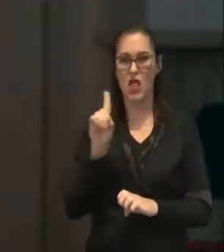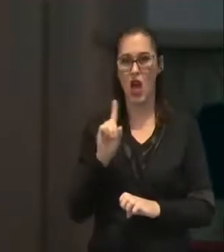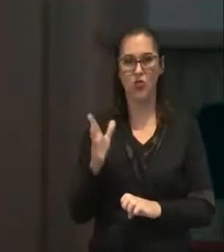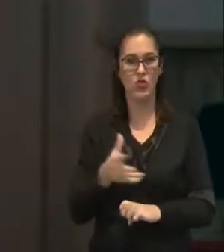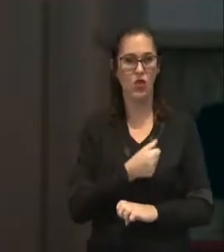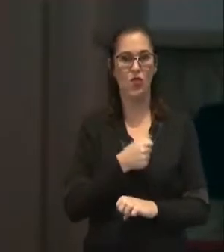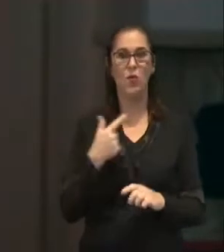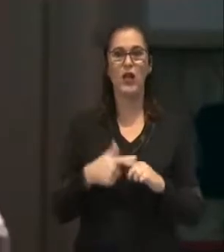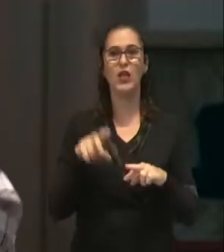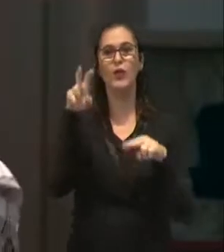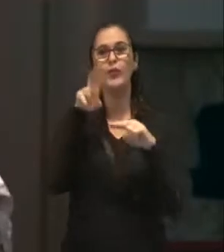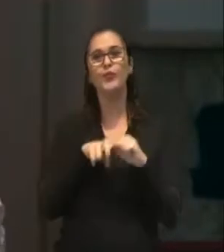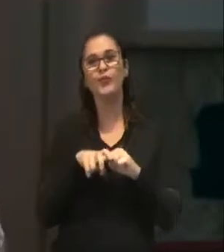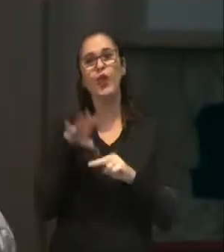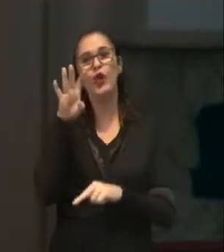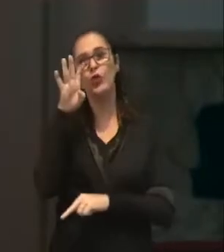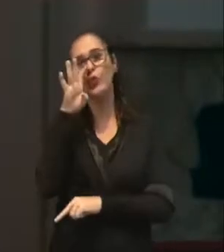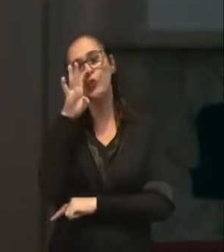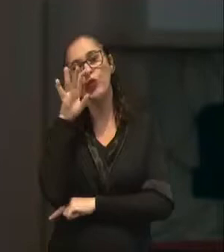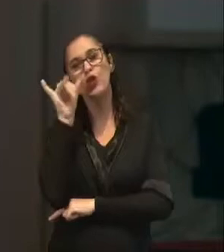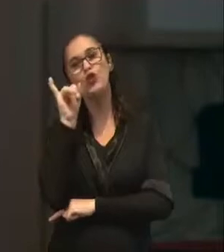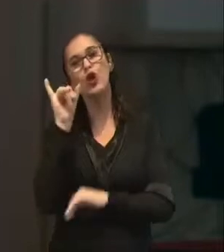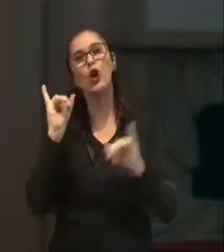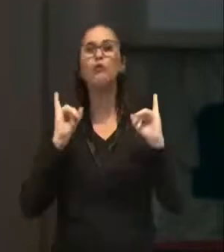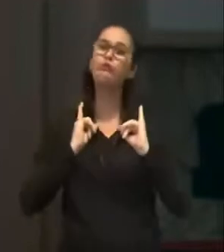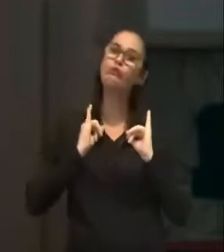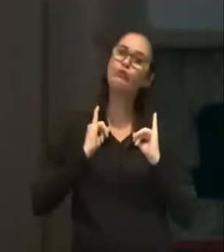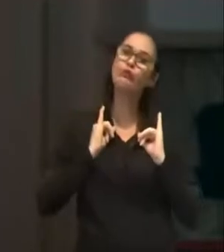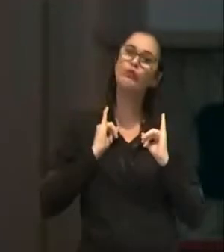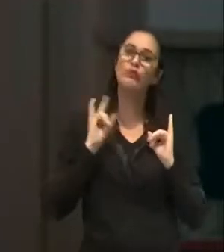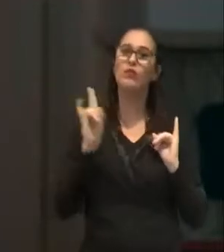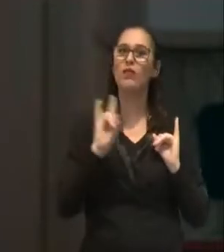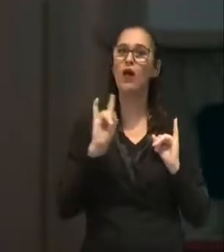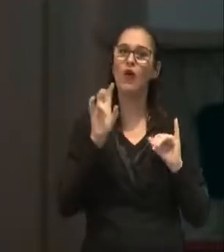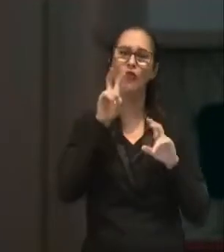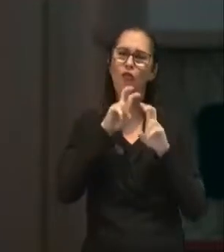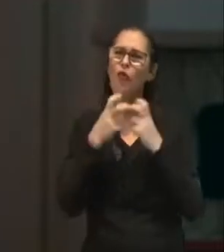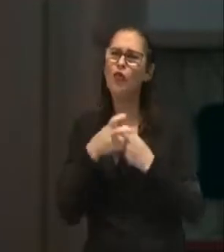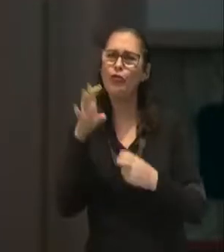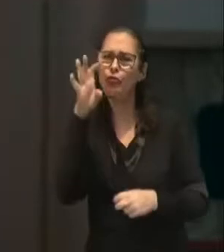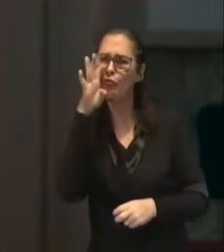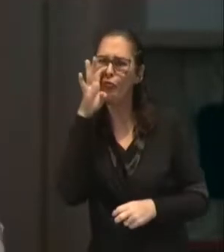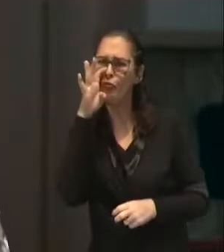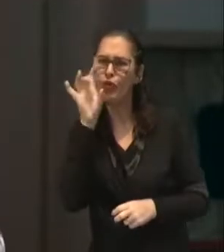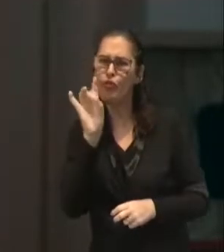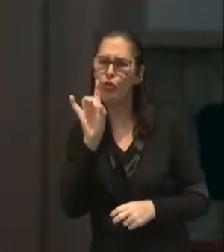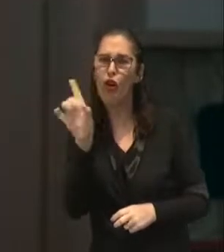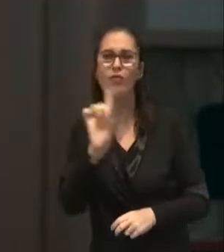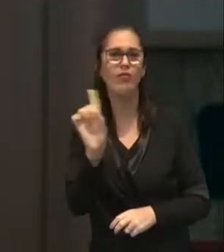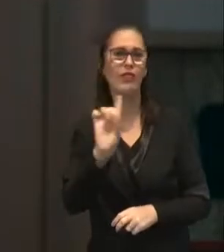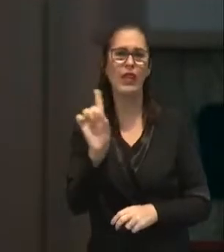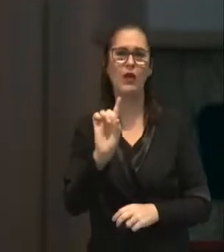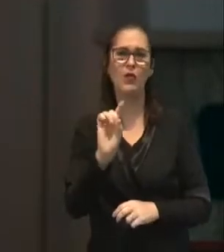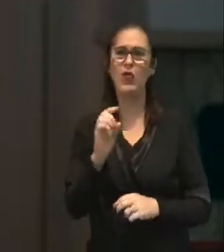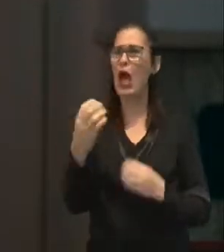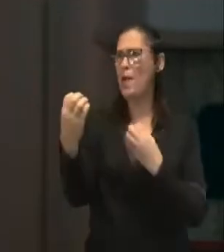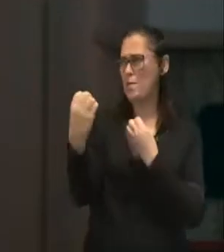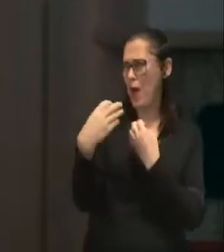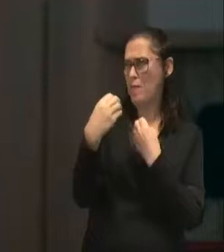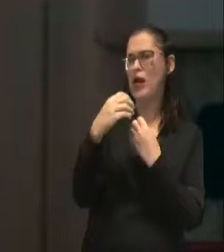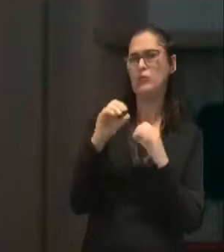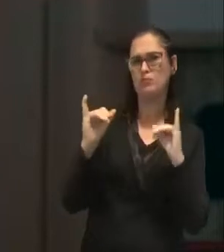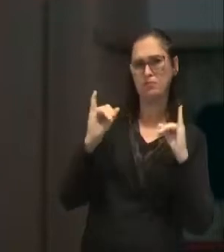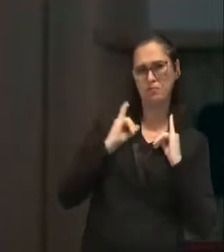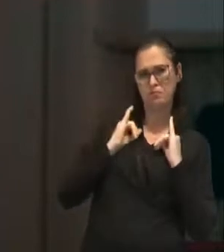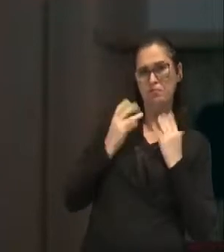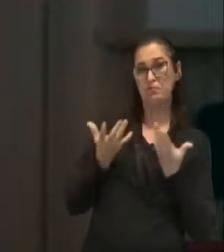igreja, assistindo passivamente aos cultos, recebendo um ensino, talvez, se